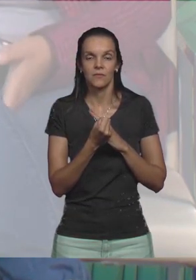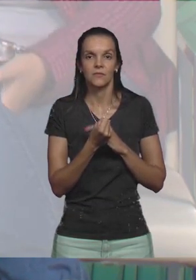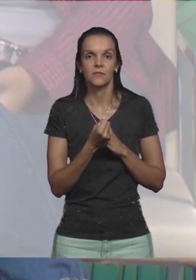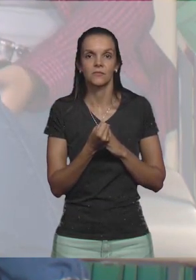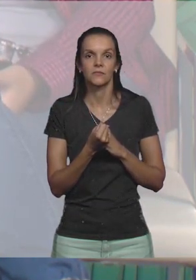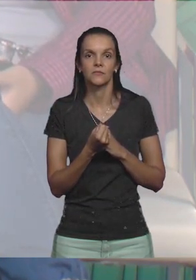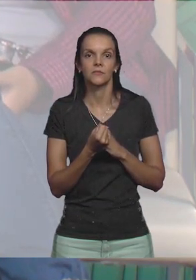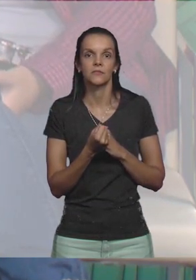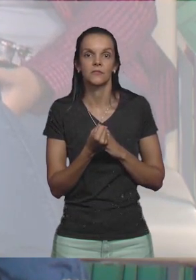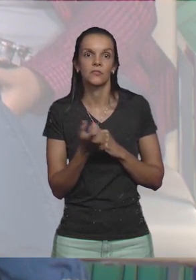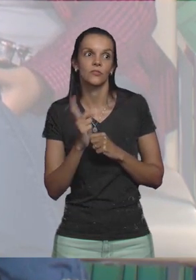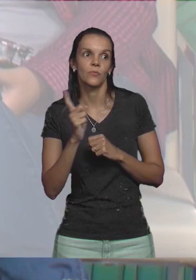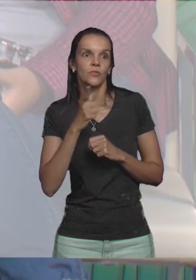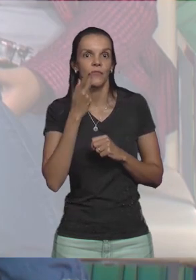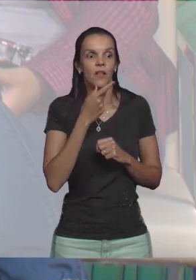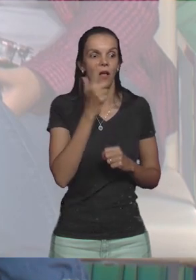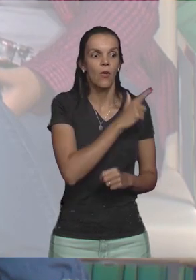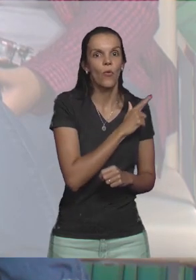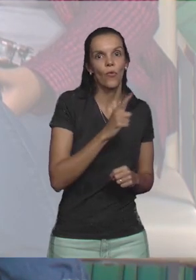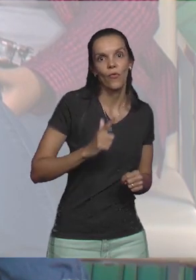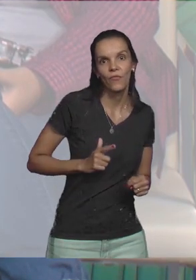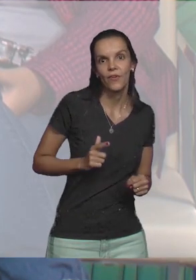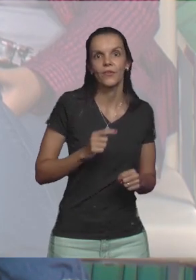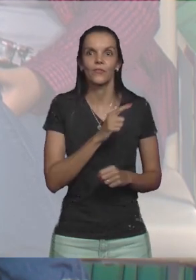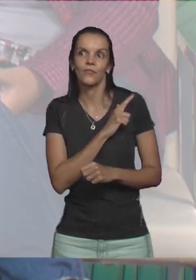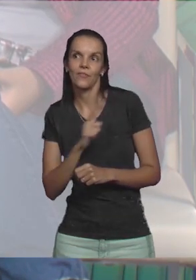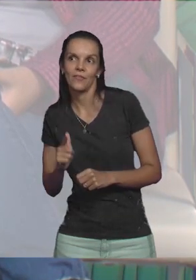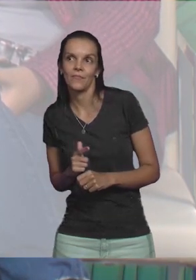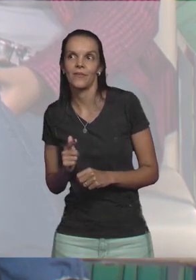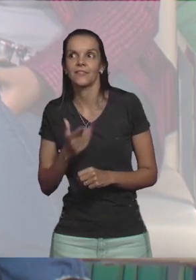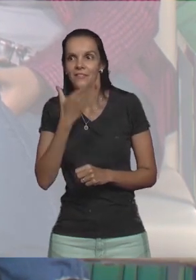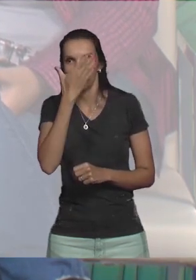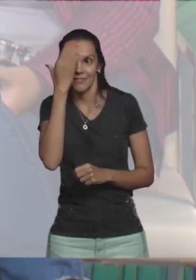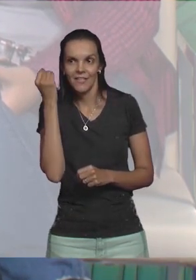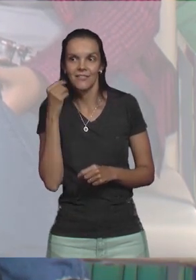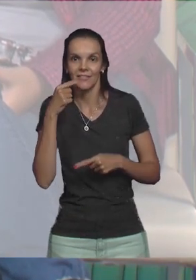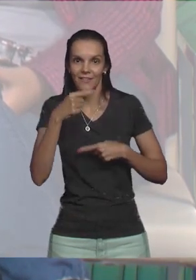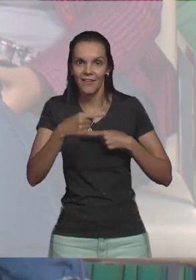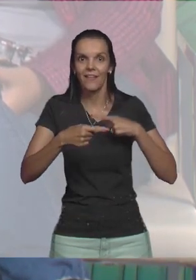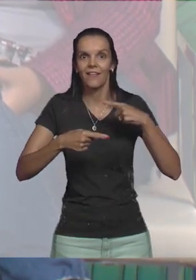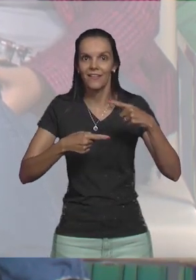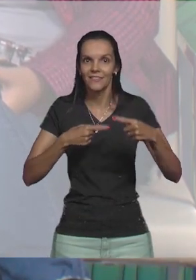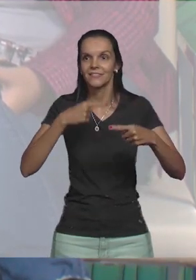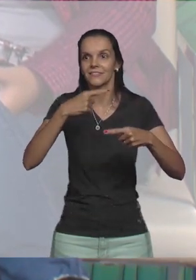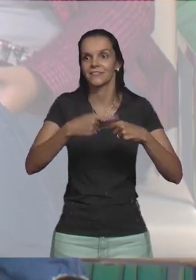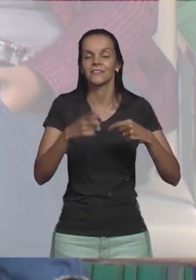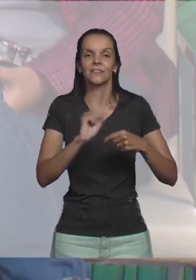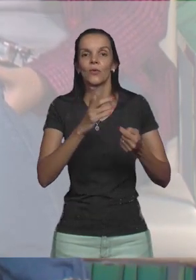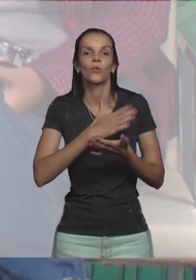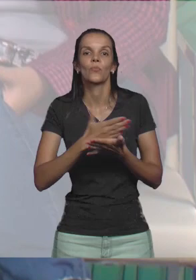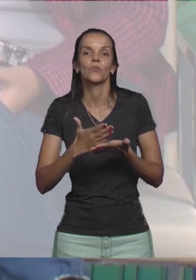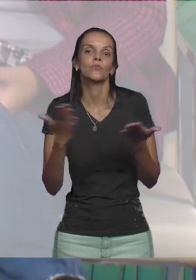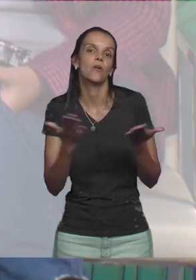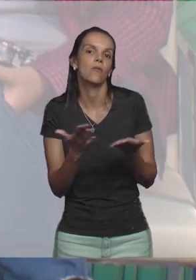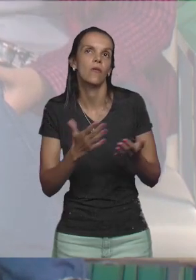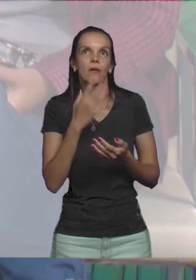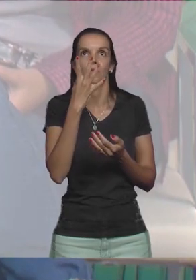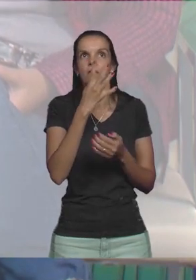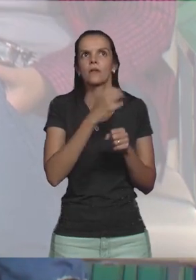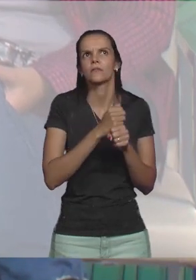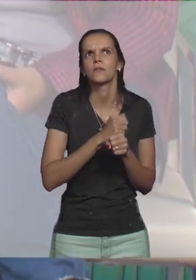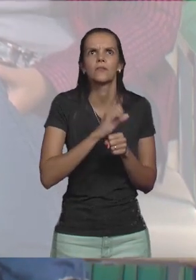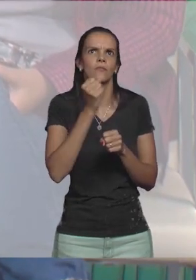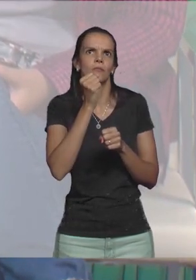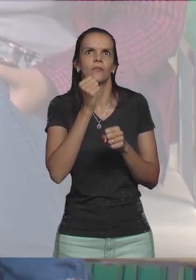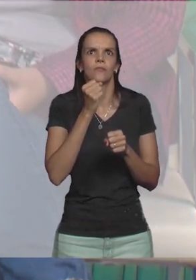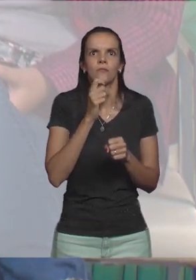deve atribuir a um governo ou outro, porque as pessoas esquecem que as coisas são cíclicas e elas vão continuando. Isso não começou agora, em 4 anos, ou